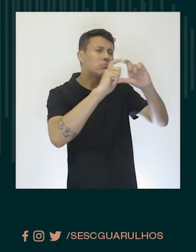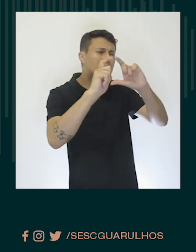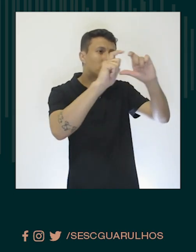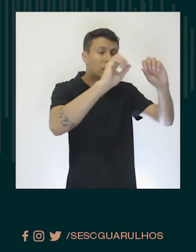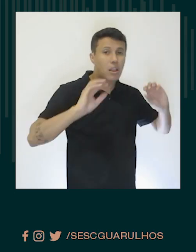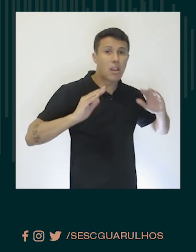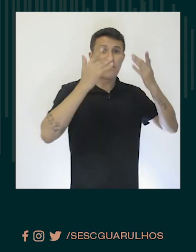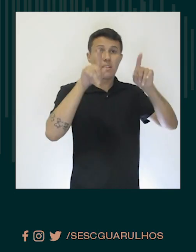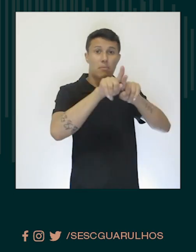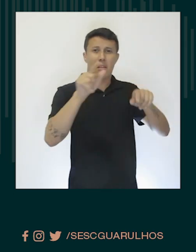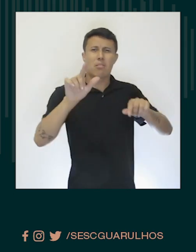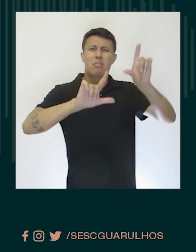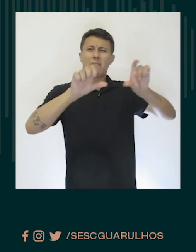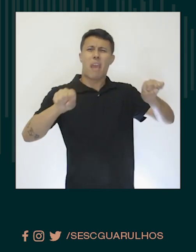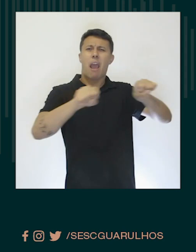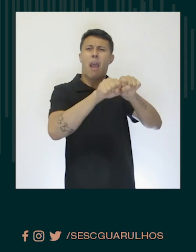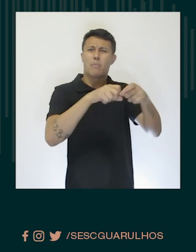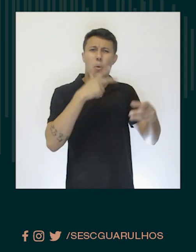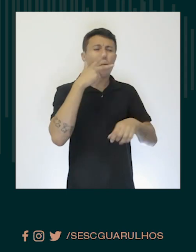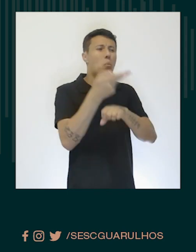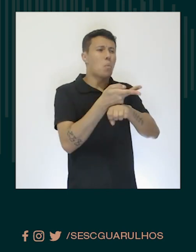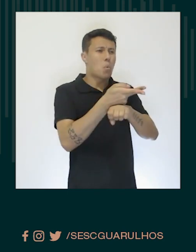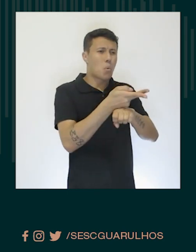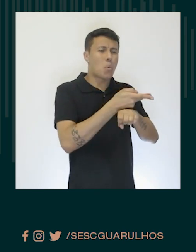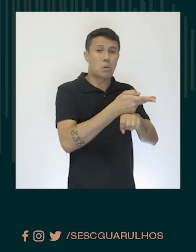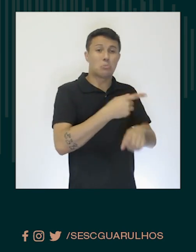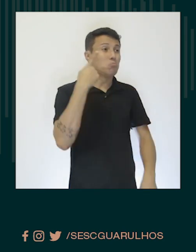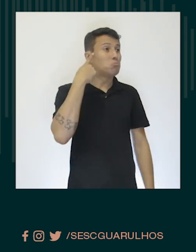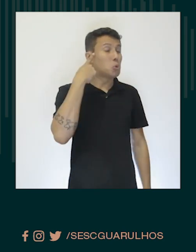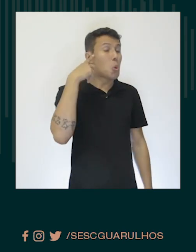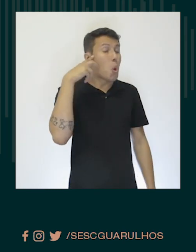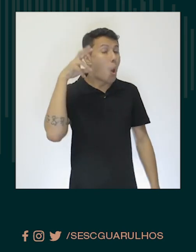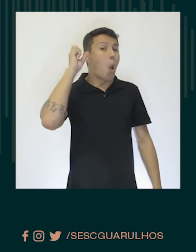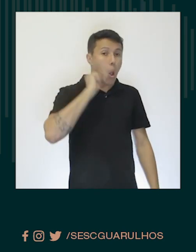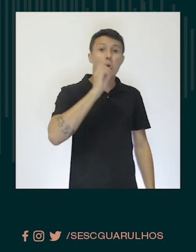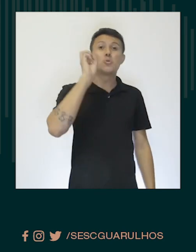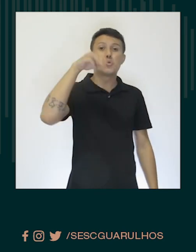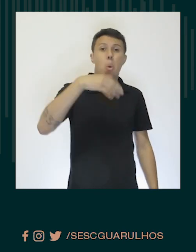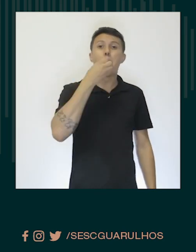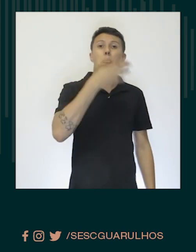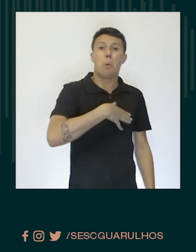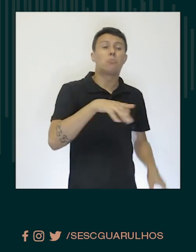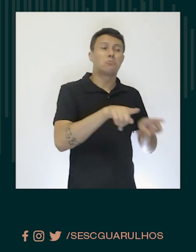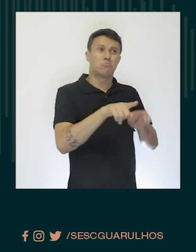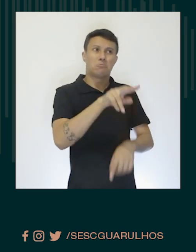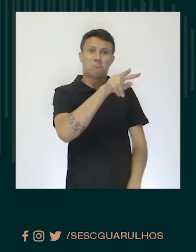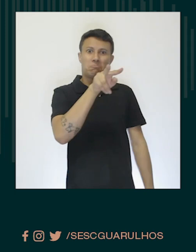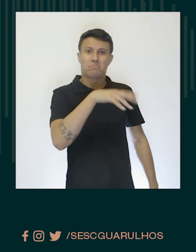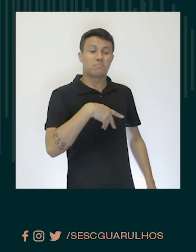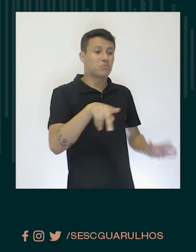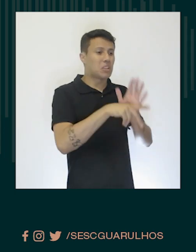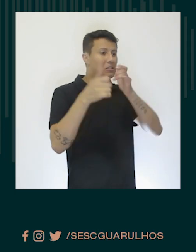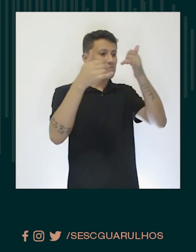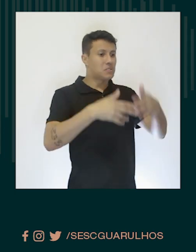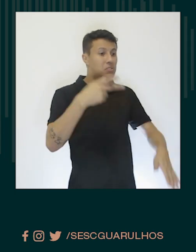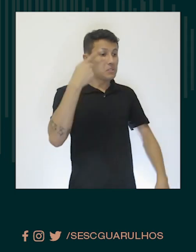inclusive aí na TV a cabo, se eu não me engano. Procura lá, o som é muito bom. São duas artistas incríveis. Altiniz, zona sul de